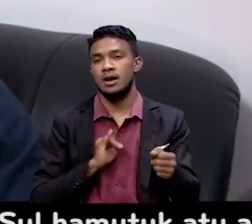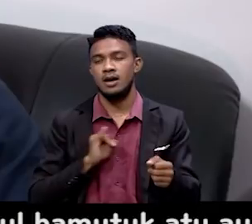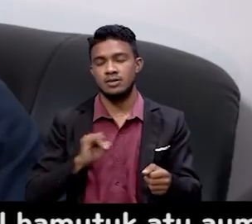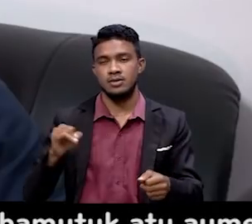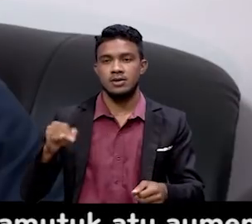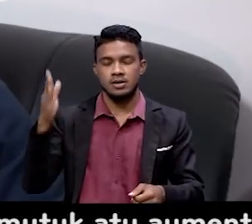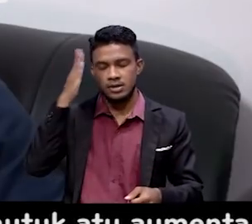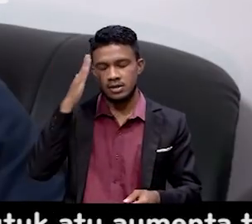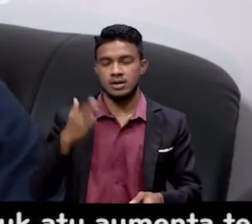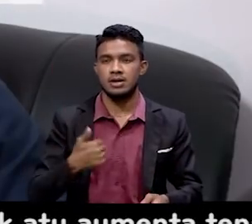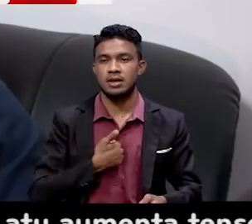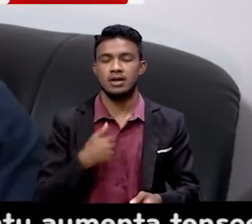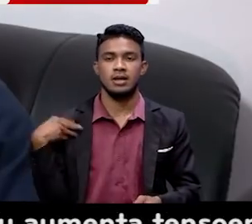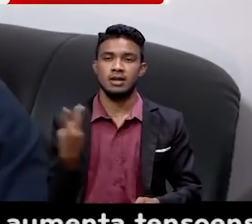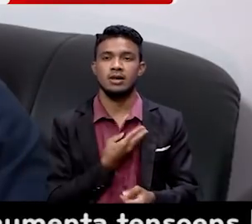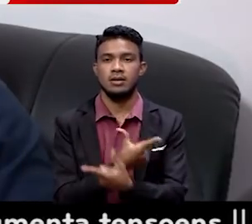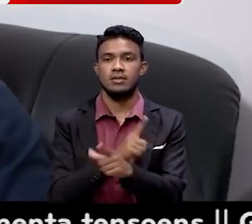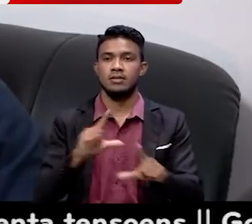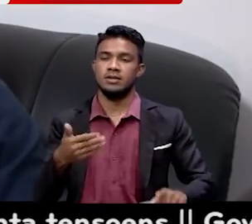será completo.